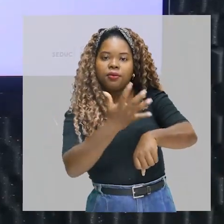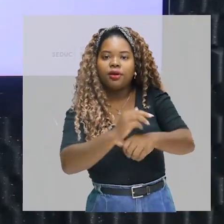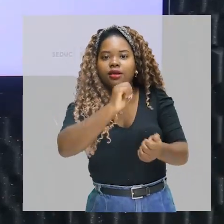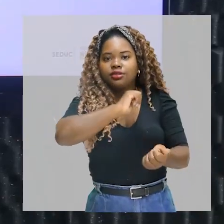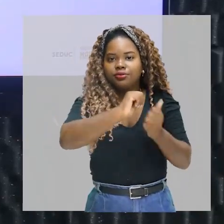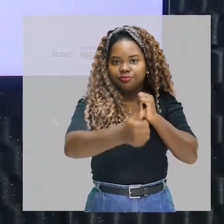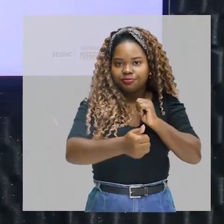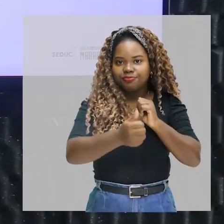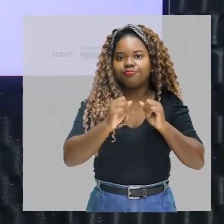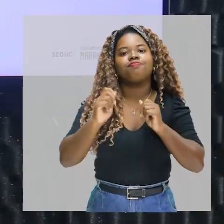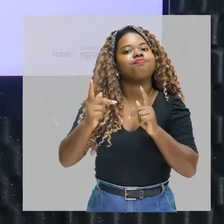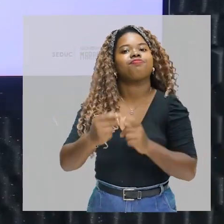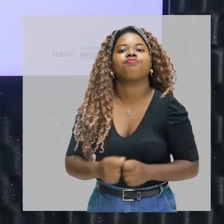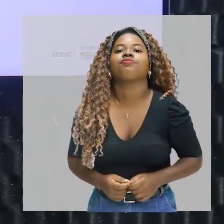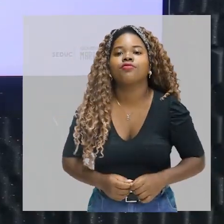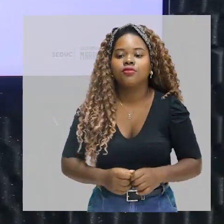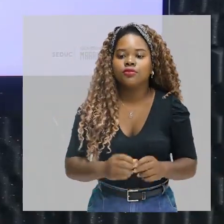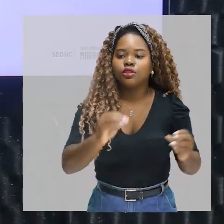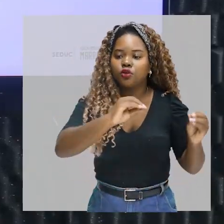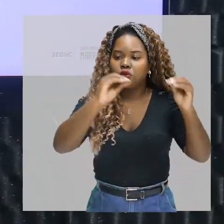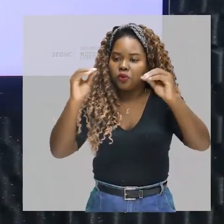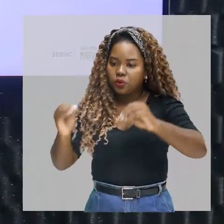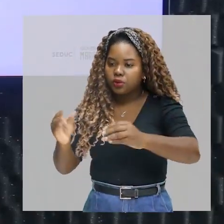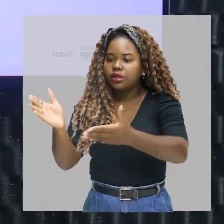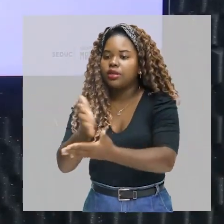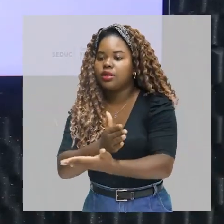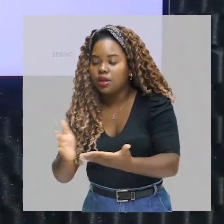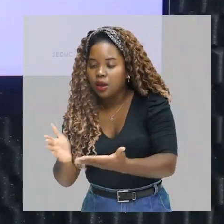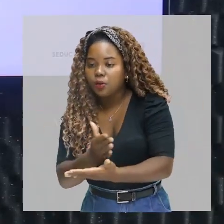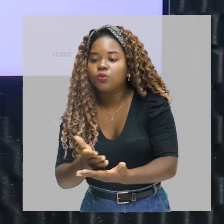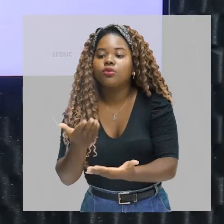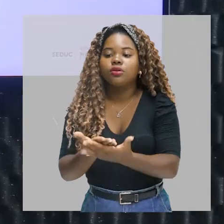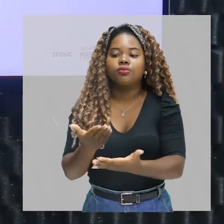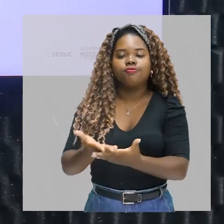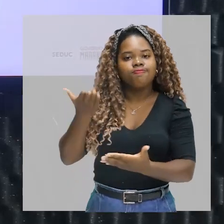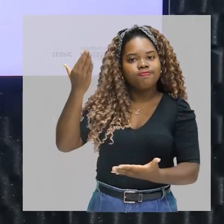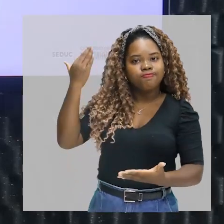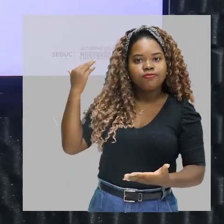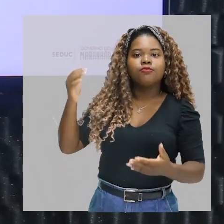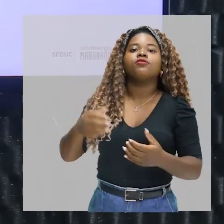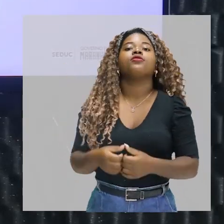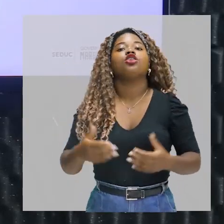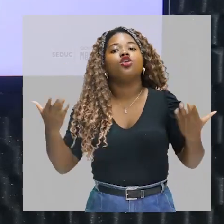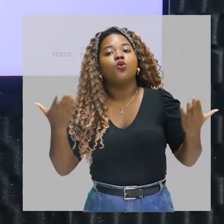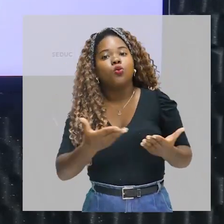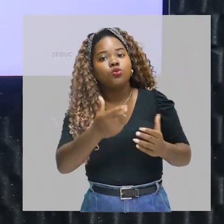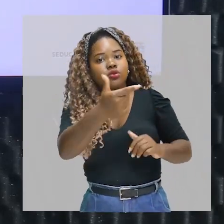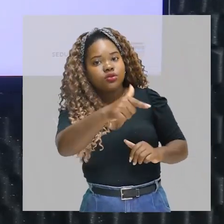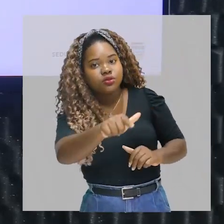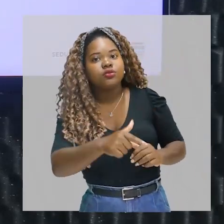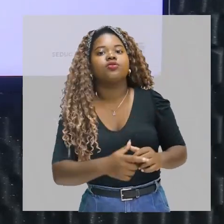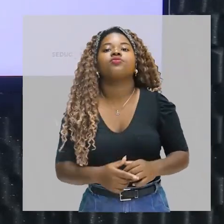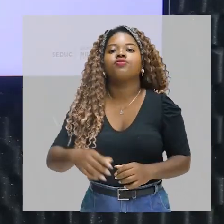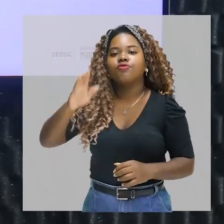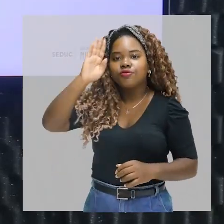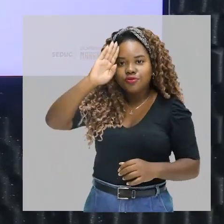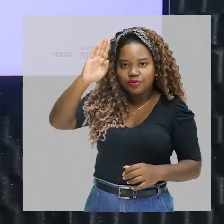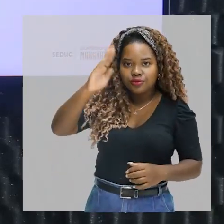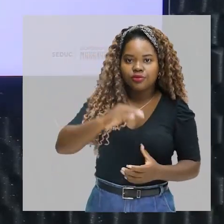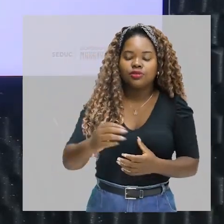Já trouxe aqui os princípios do treinamento esportivo, já falei de alguns para vocês. E hoje nós iremos falar sobre um princípio que é